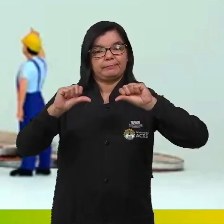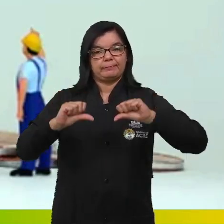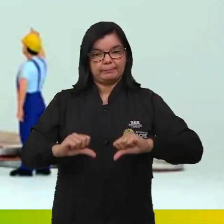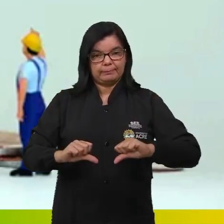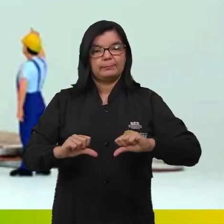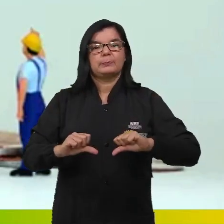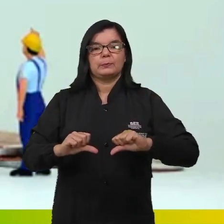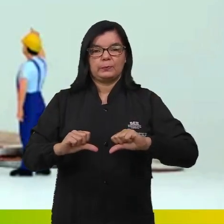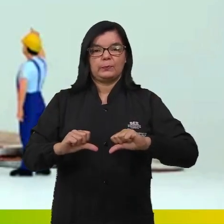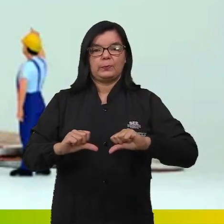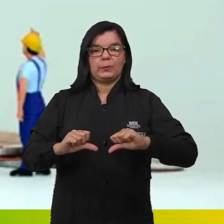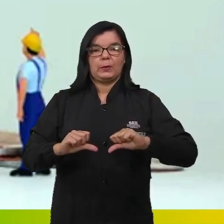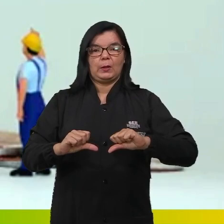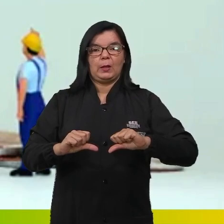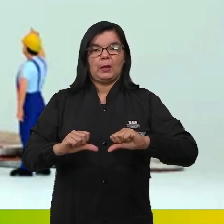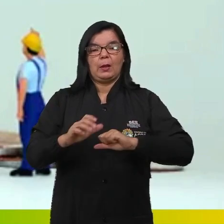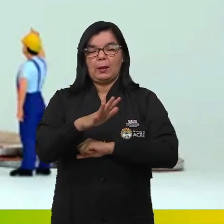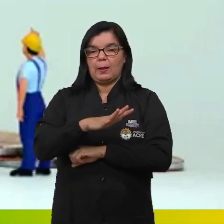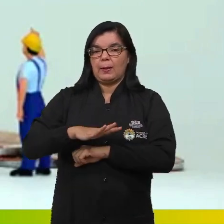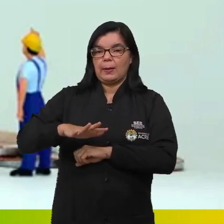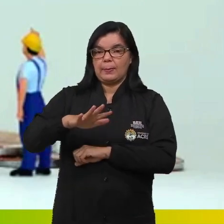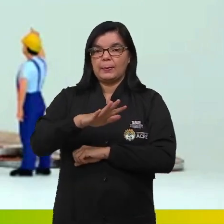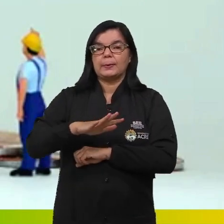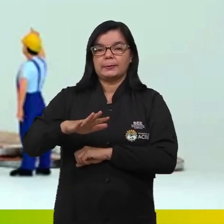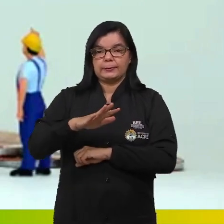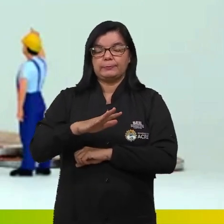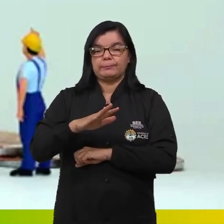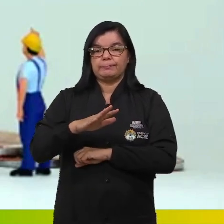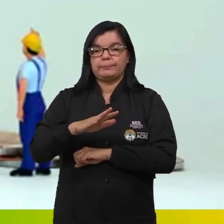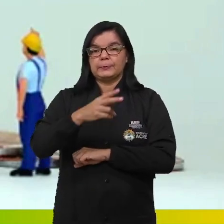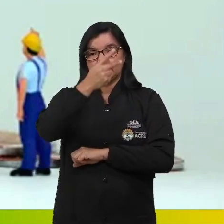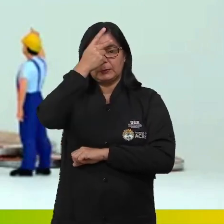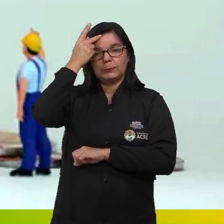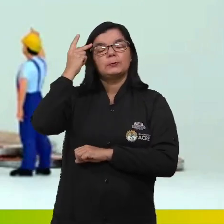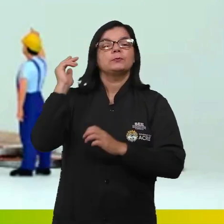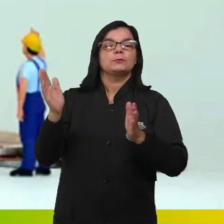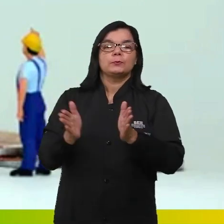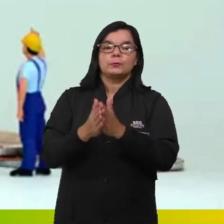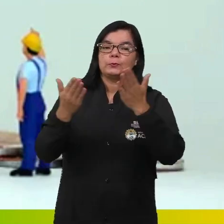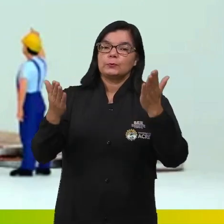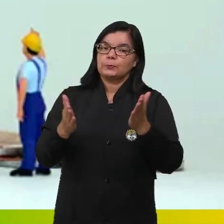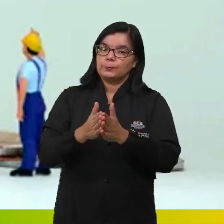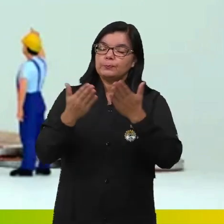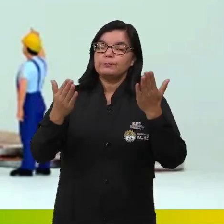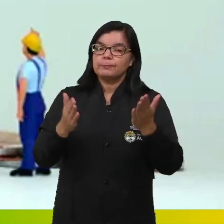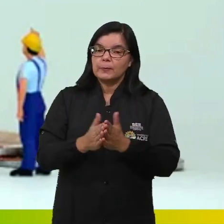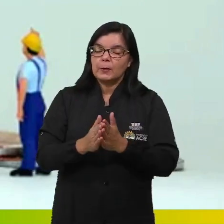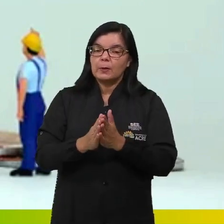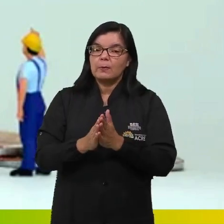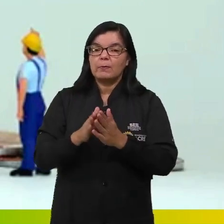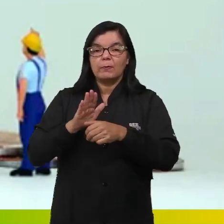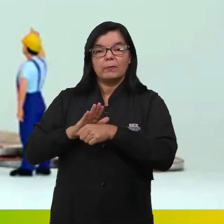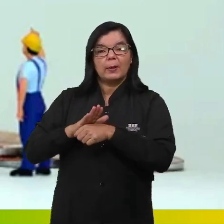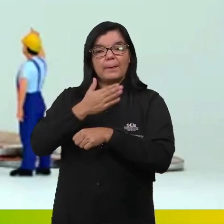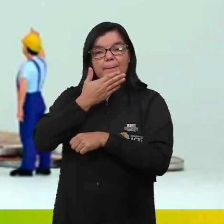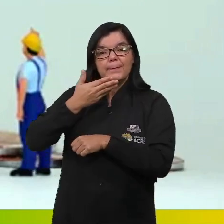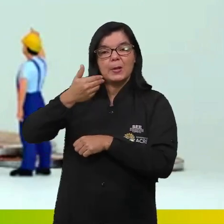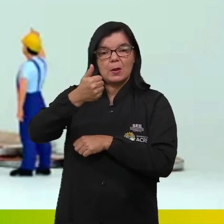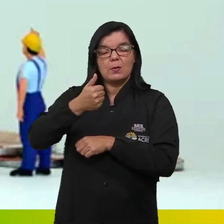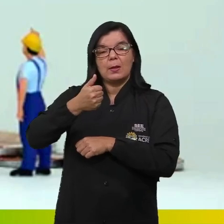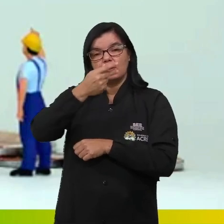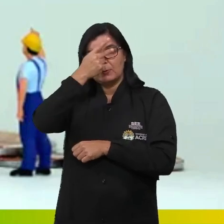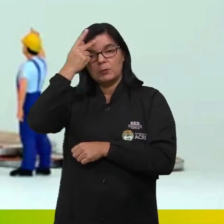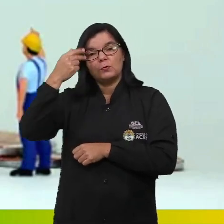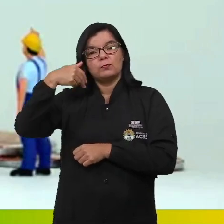afetar negativamente quem? A população pobre, é claro. E ela vai favorecer aí a população mais